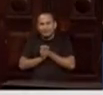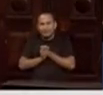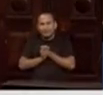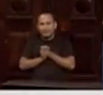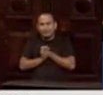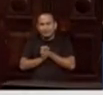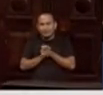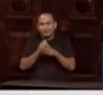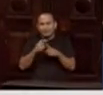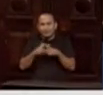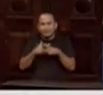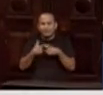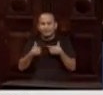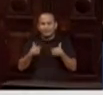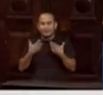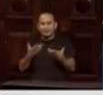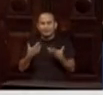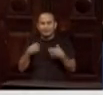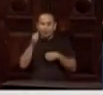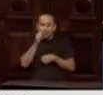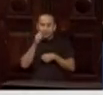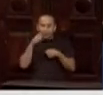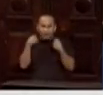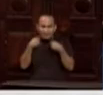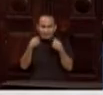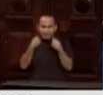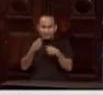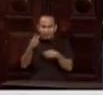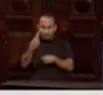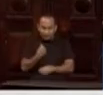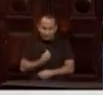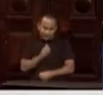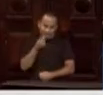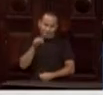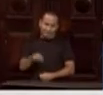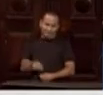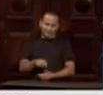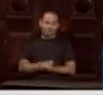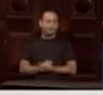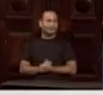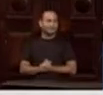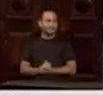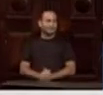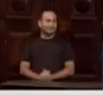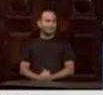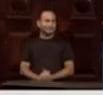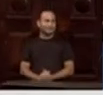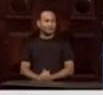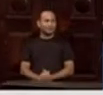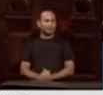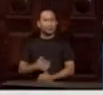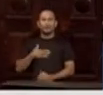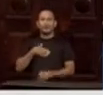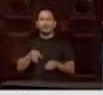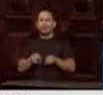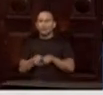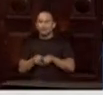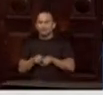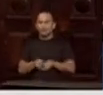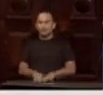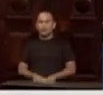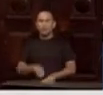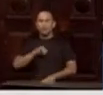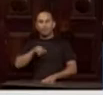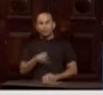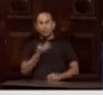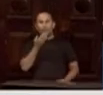aqui da casa precisamos de você. As mulheres precisam da sua presença. Vai sair. E gostaria também de